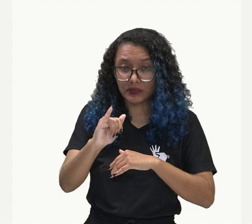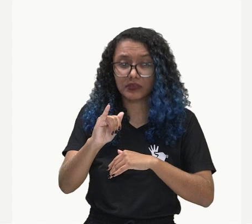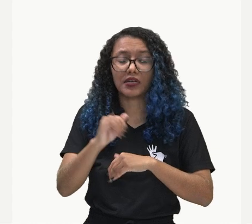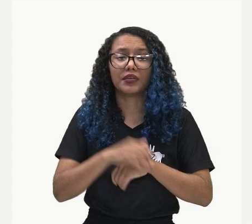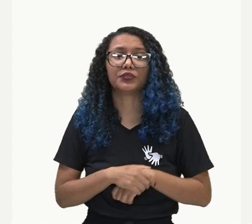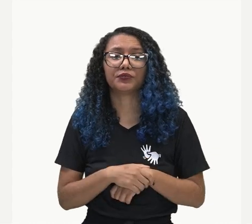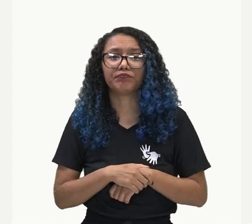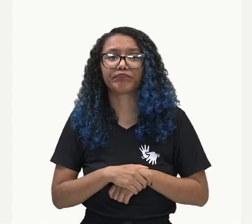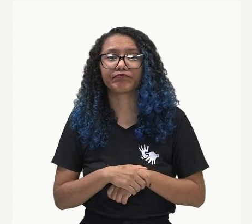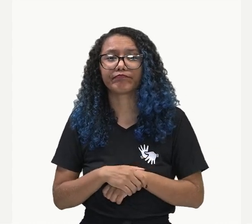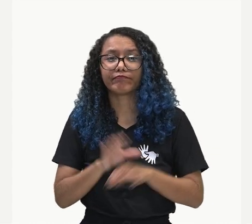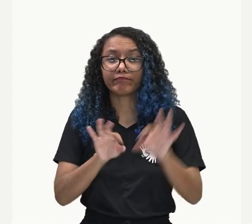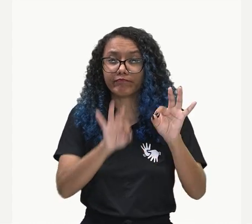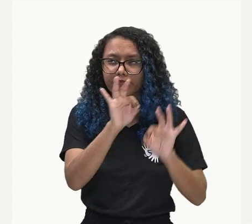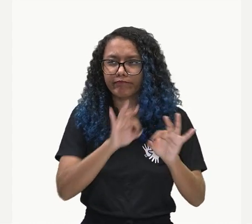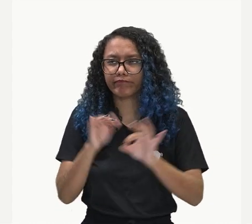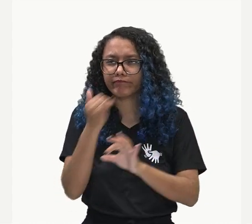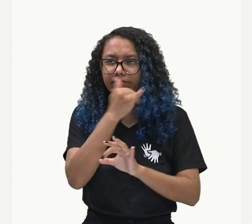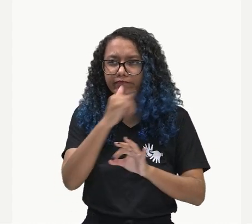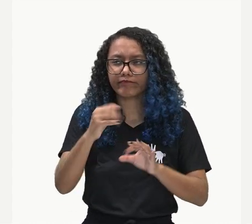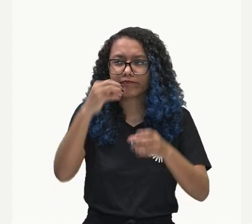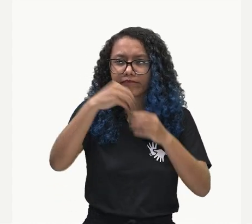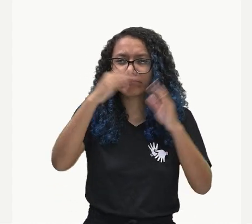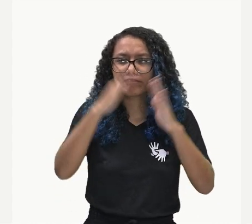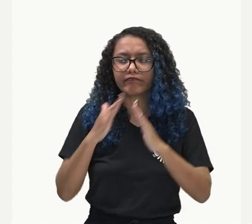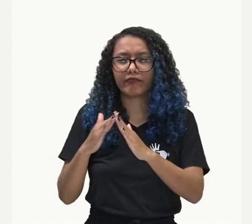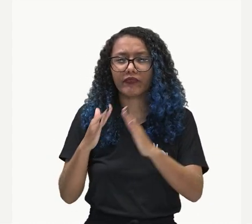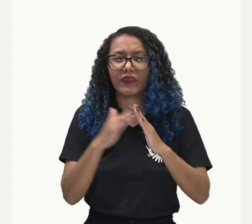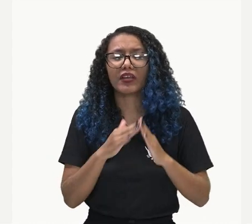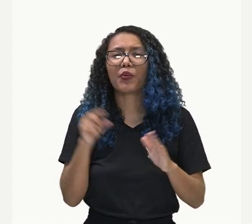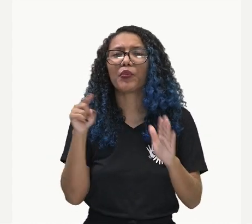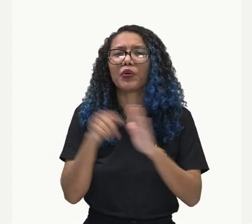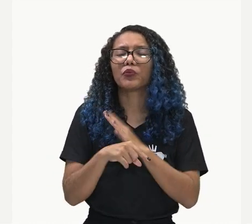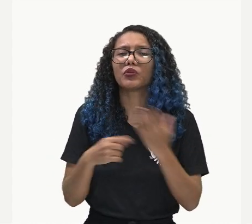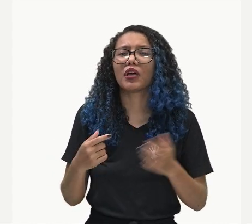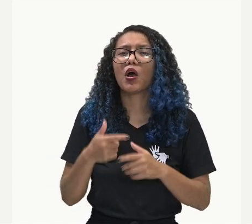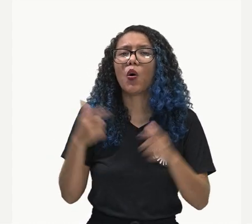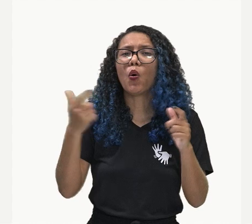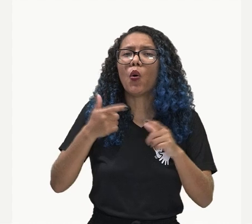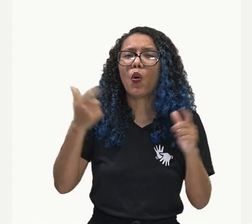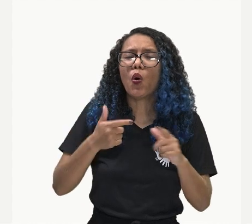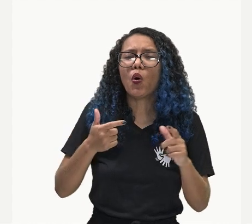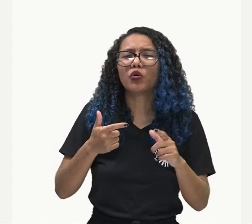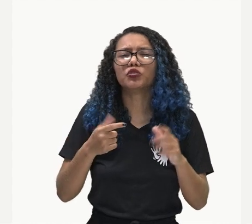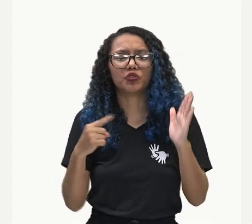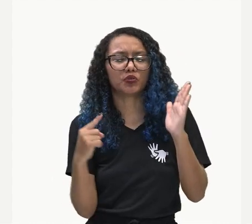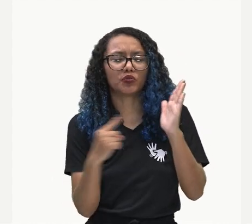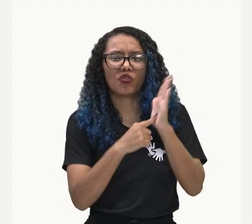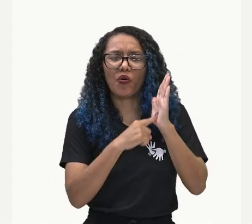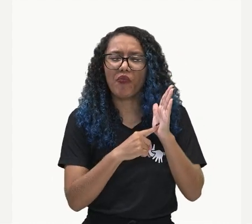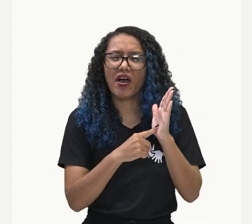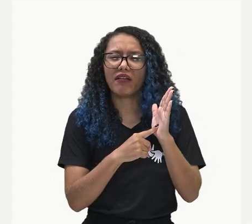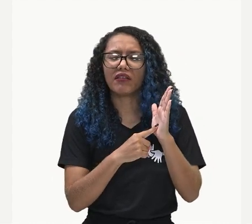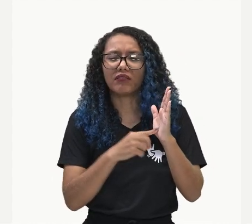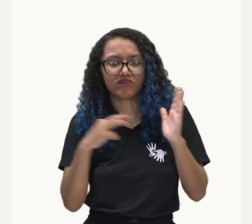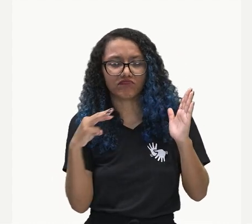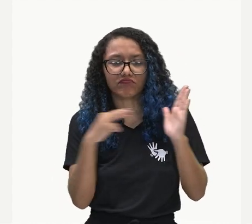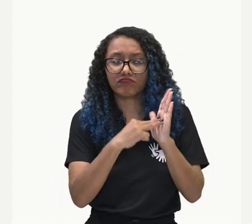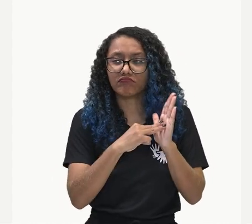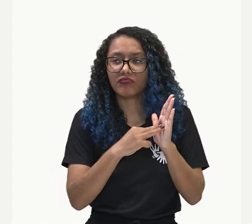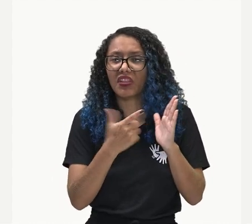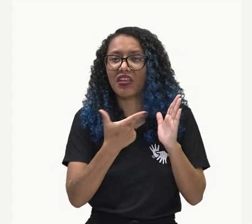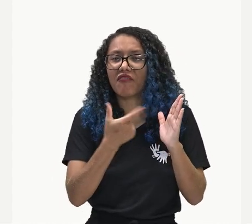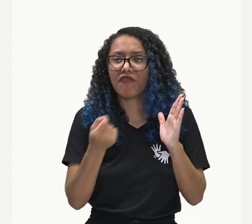ele pergunta, olha, em que pontos da casa você quer uma tomada de 20 amperes, né, que suporta uma corrente